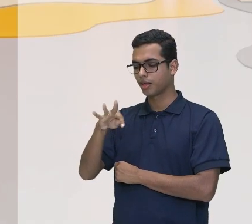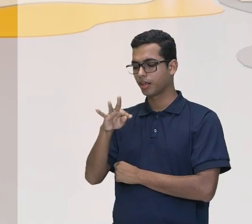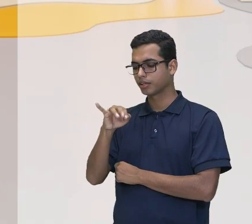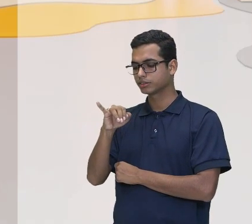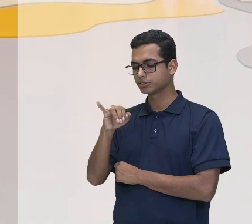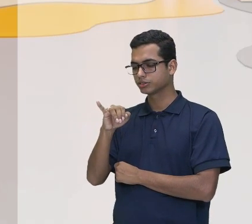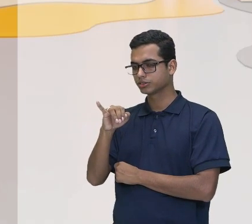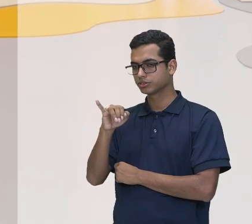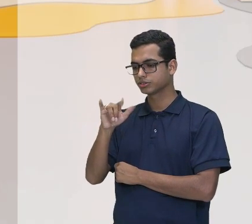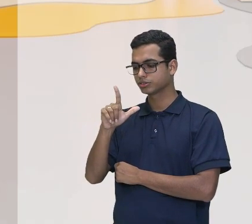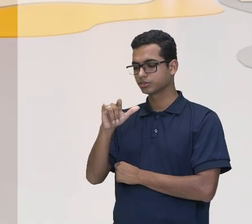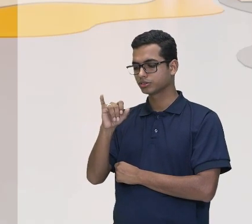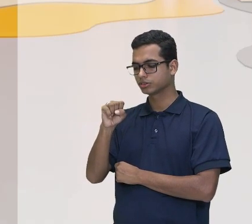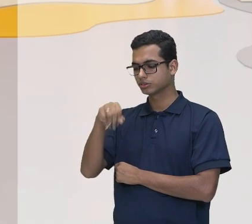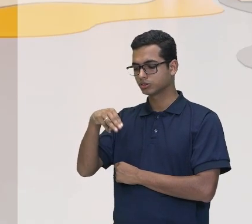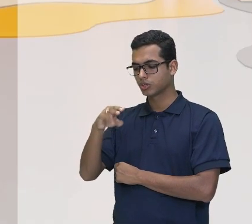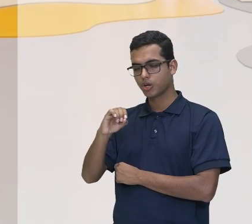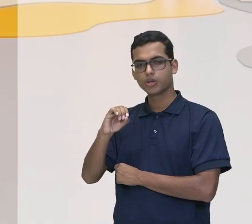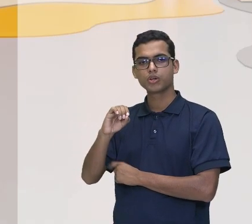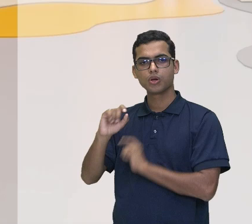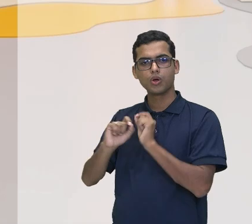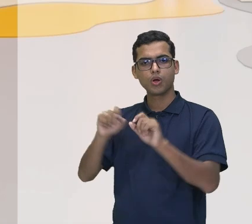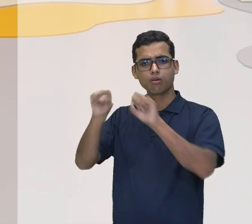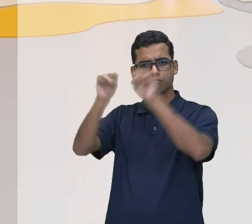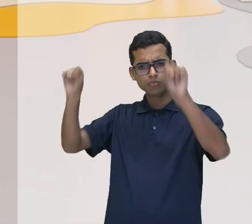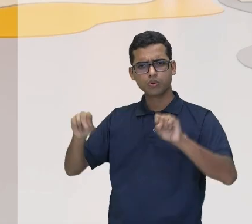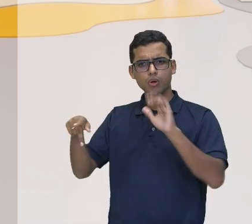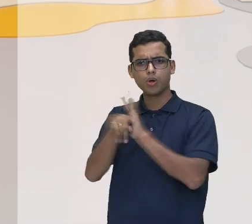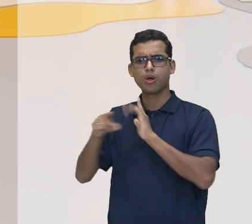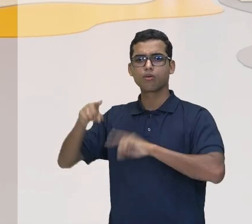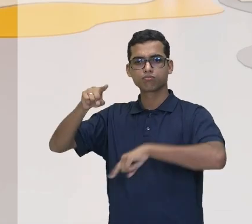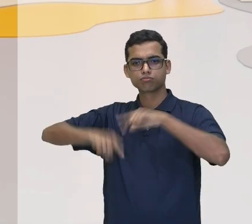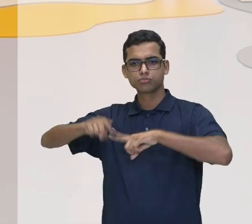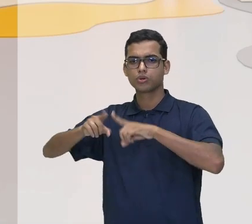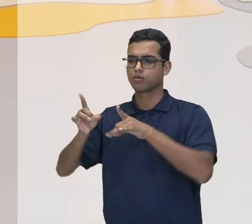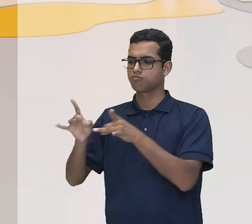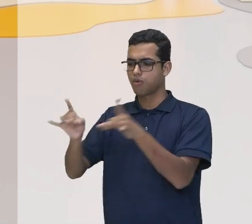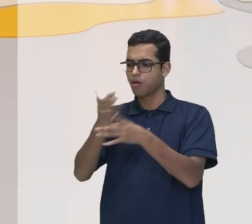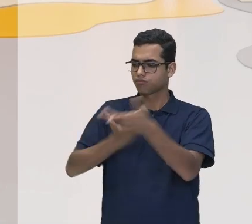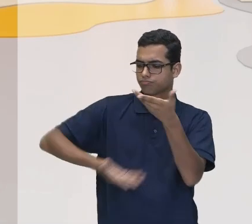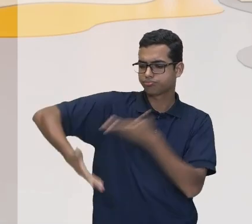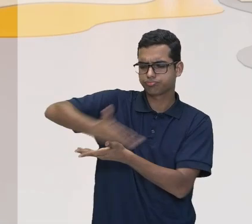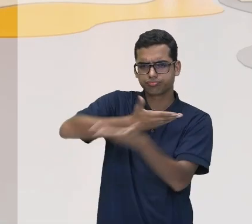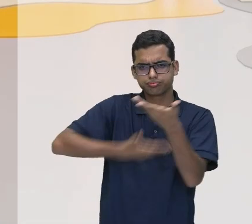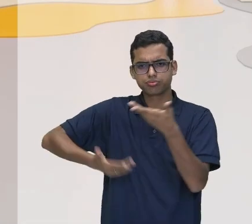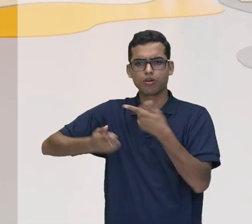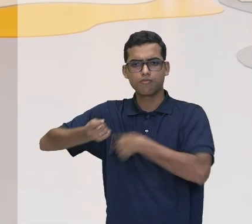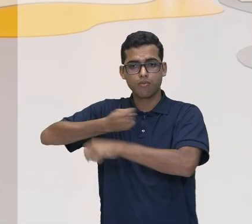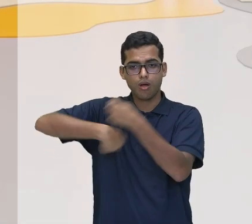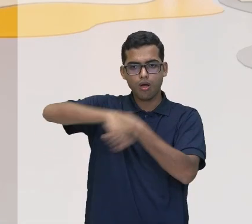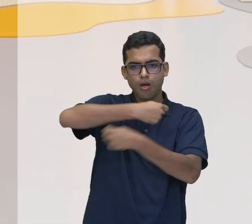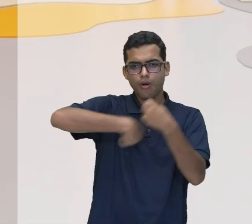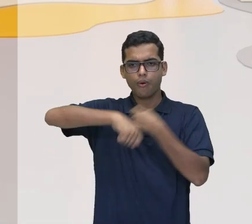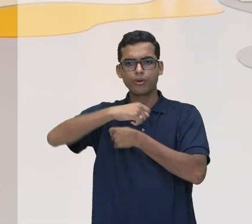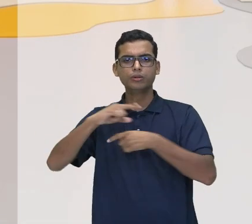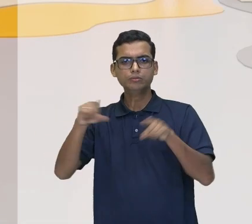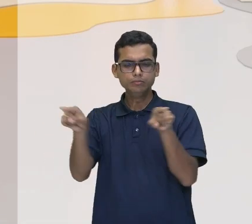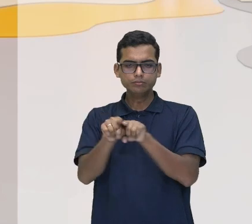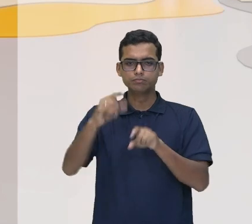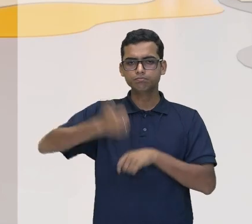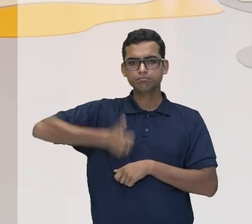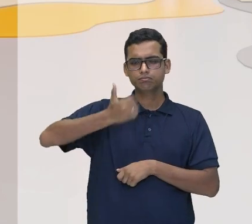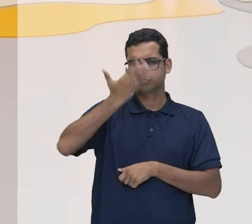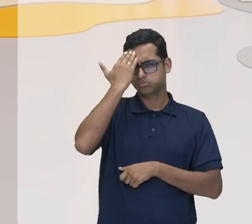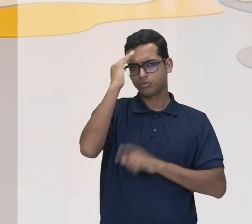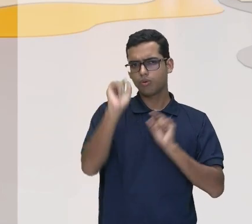para desenvolvimento e consolidação do modo de produção capitalista como um todo, certo? Então a gente vai entender nesse primeiro momento